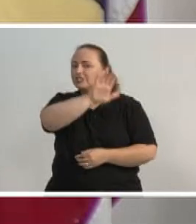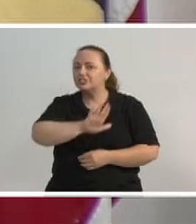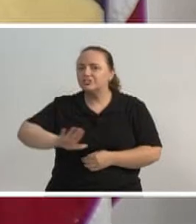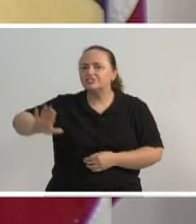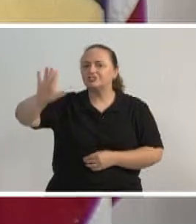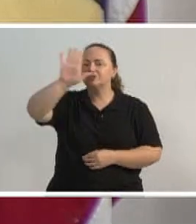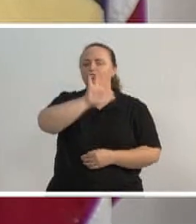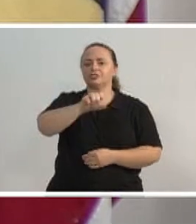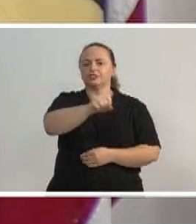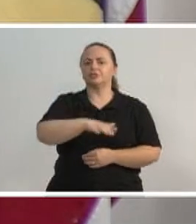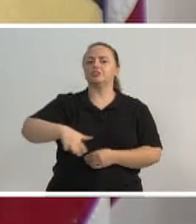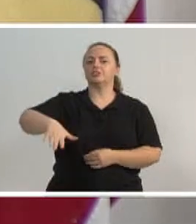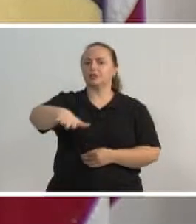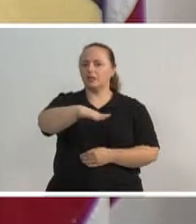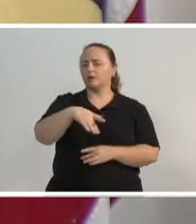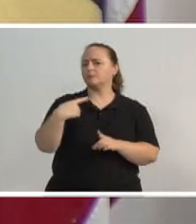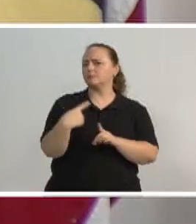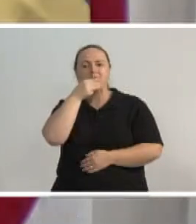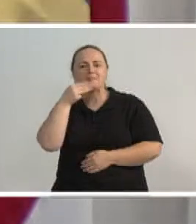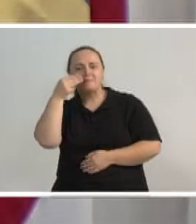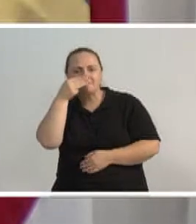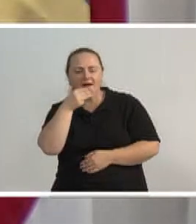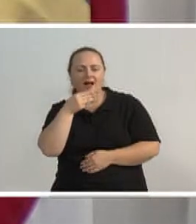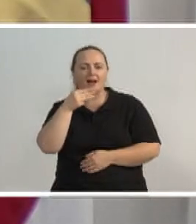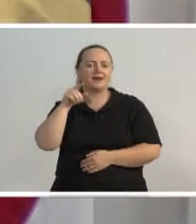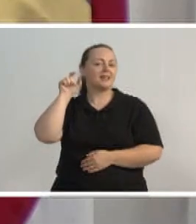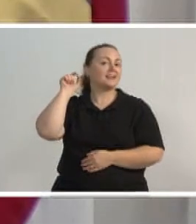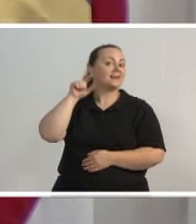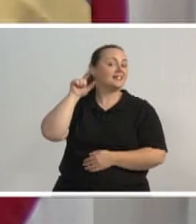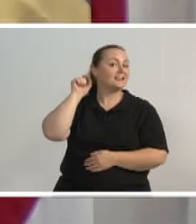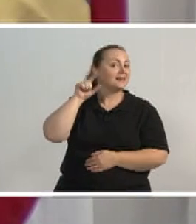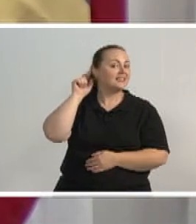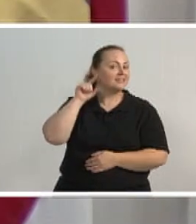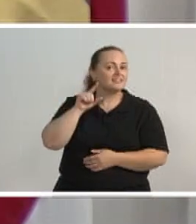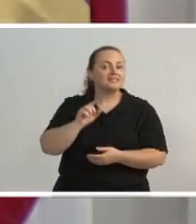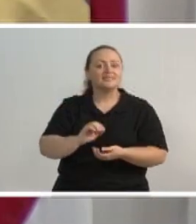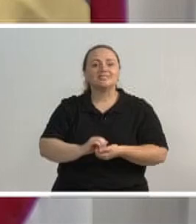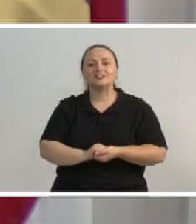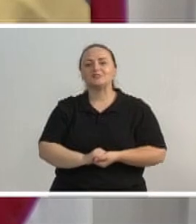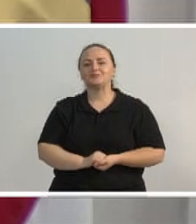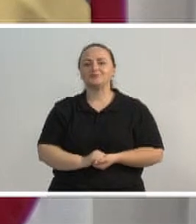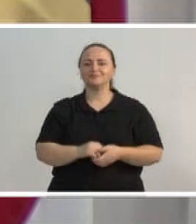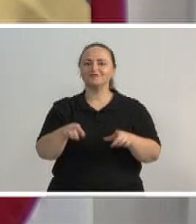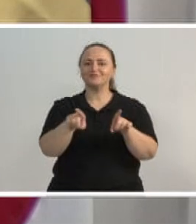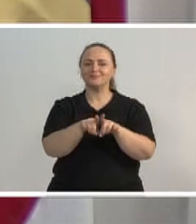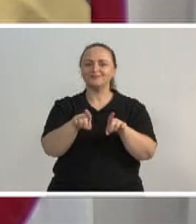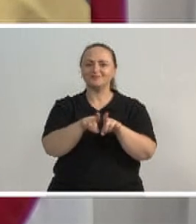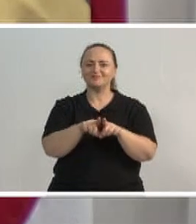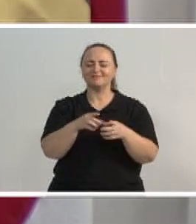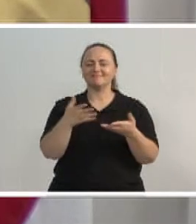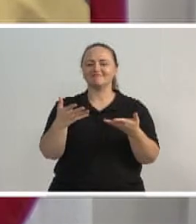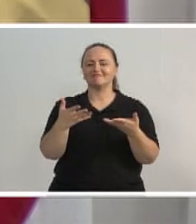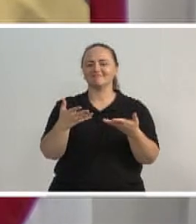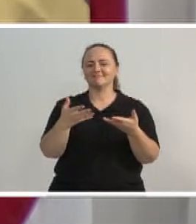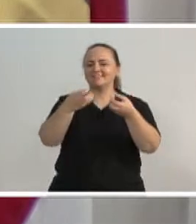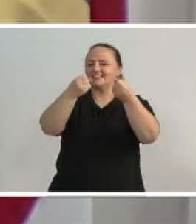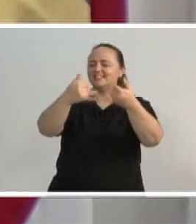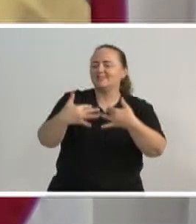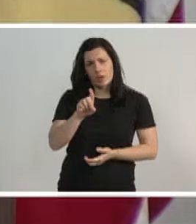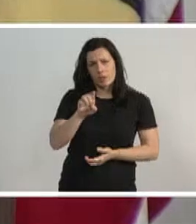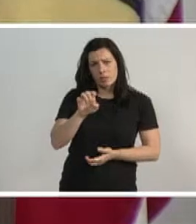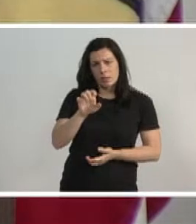alguma deficiência na cidade. O parlamentar Becker também se comprometeu em trabalhar pela